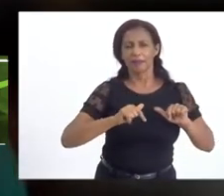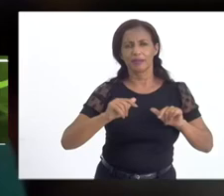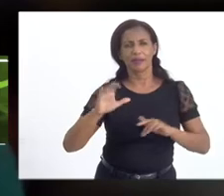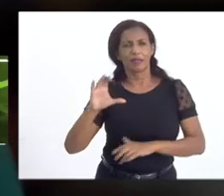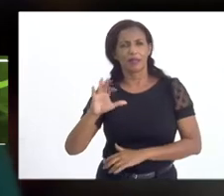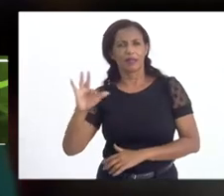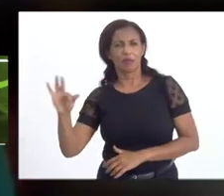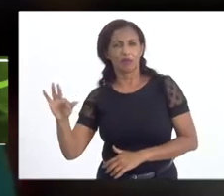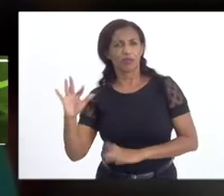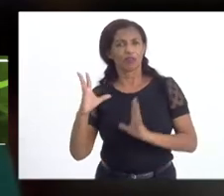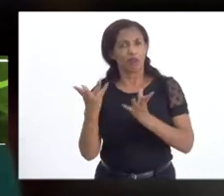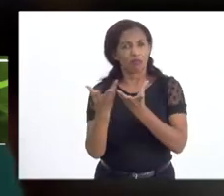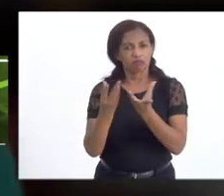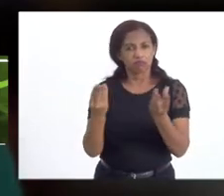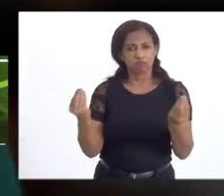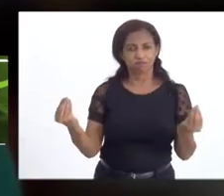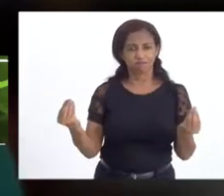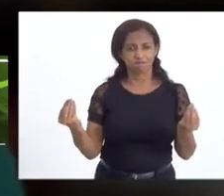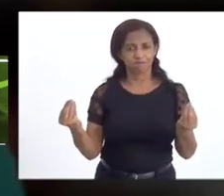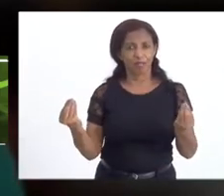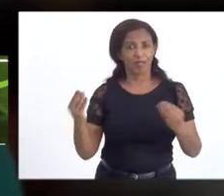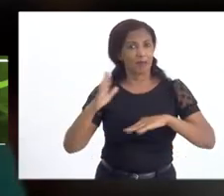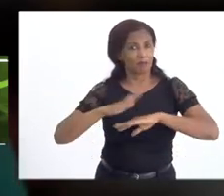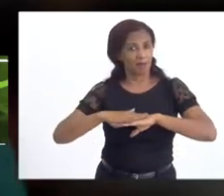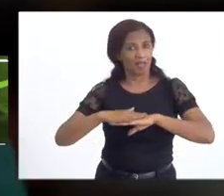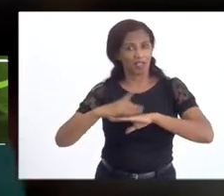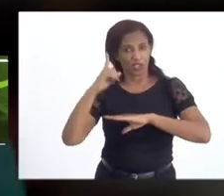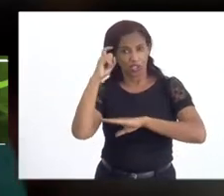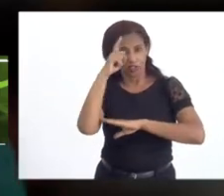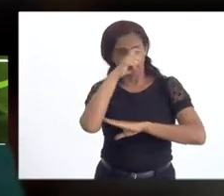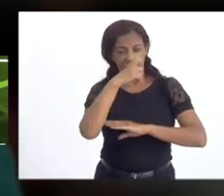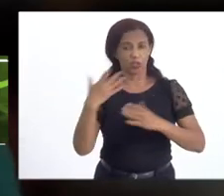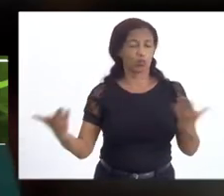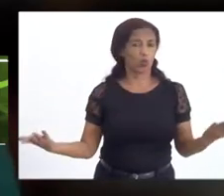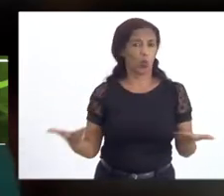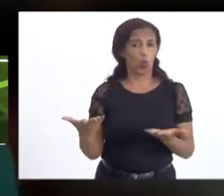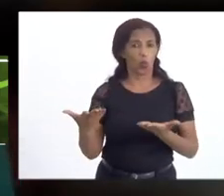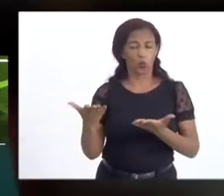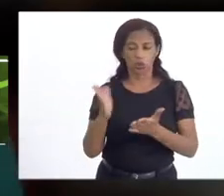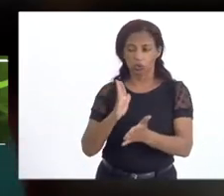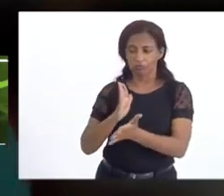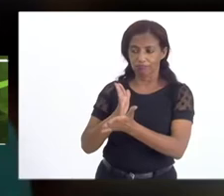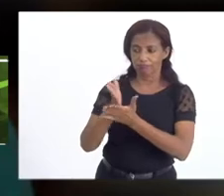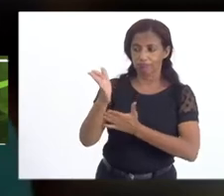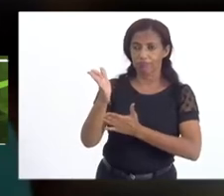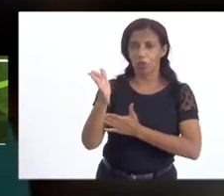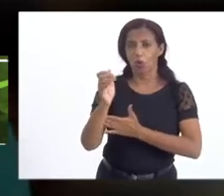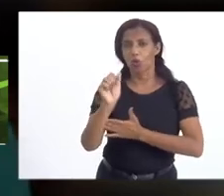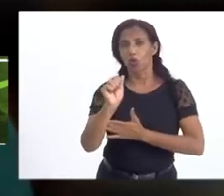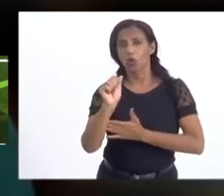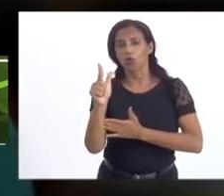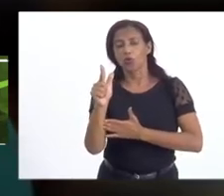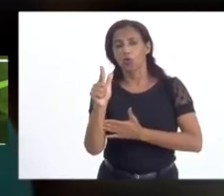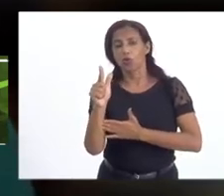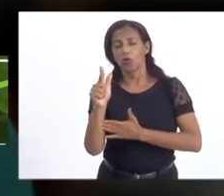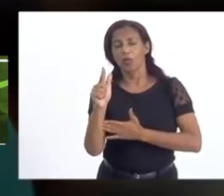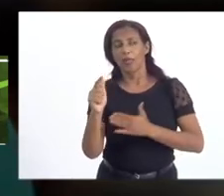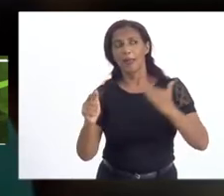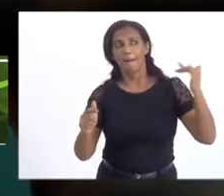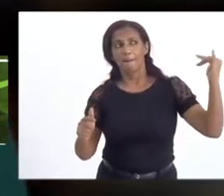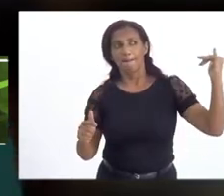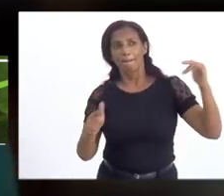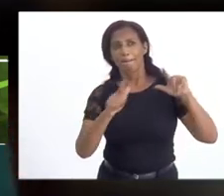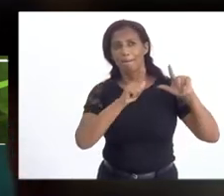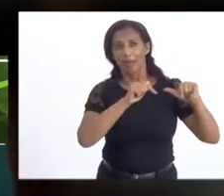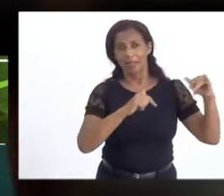Latam há muitos anos atrás, é muito mais difícil ativar essa rota do que ativar uma rota Brasília-Santos Dumont-Cabo Frio, como